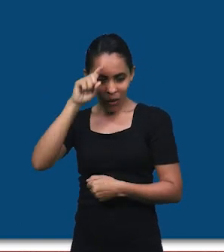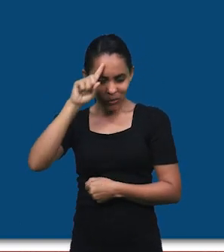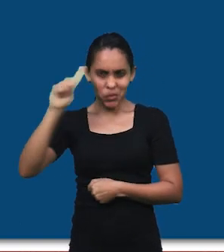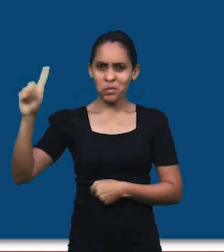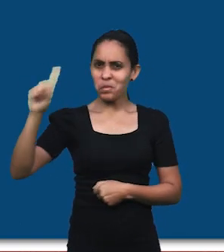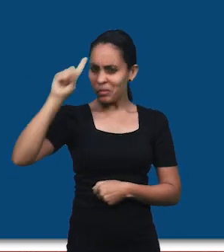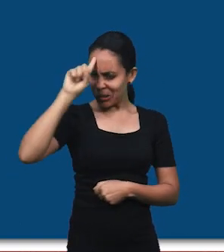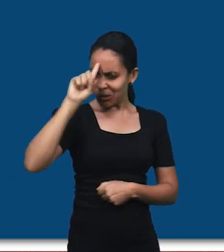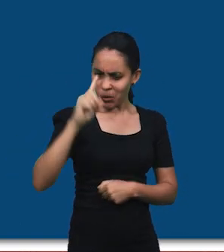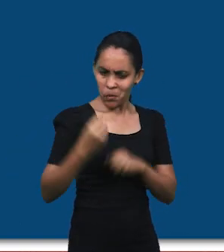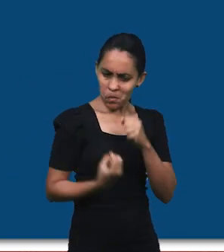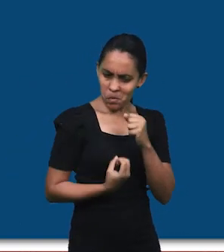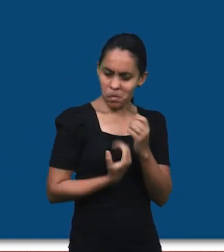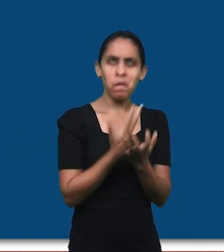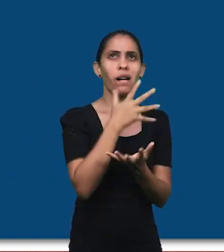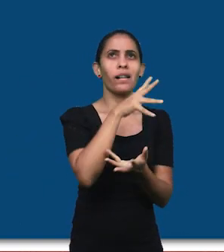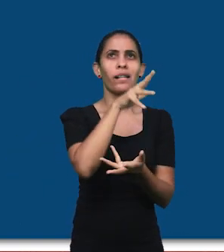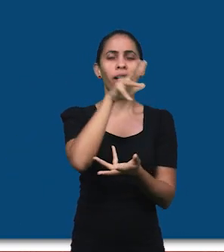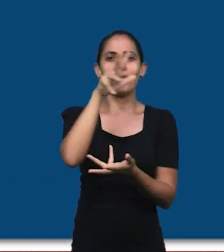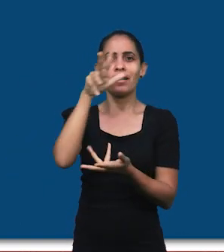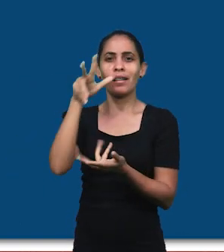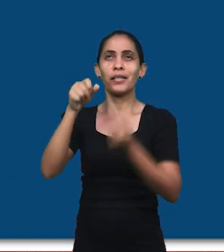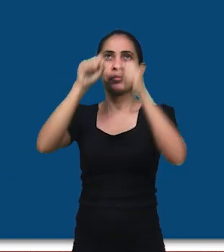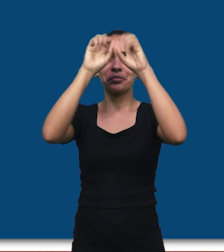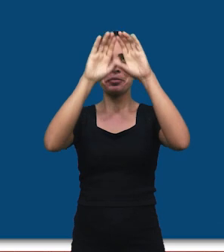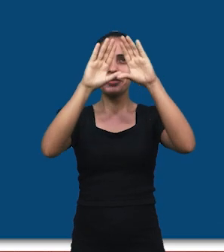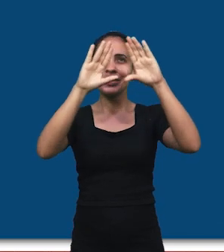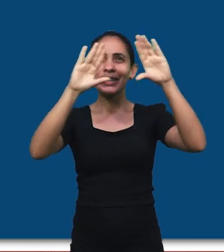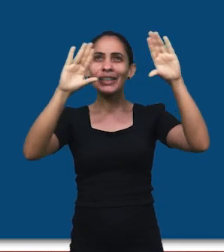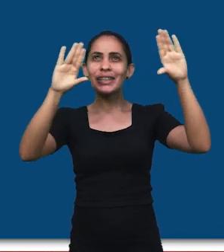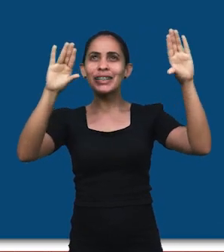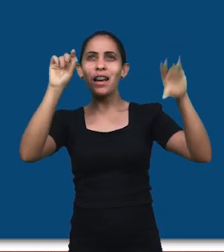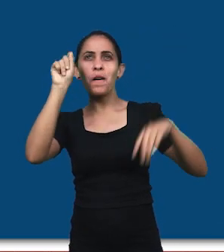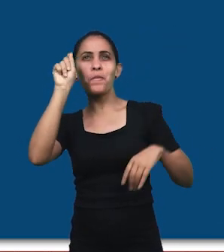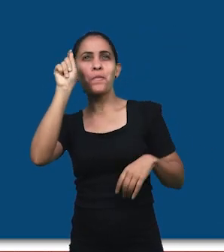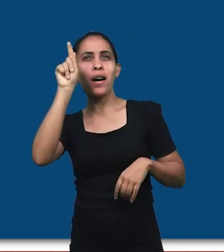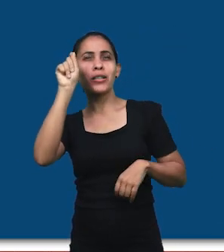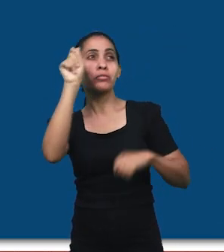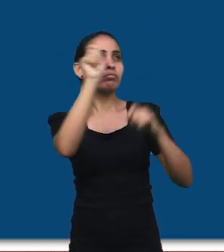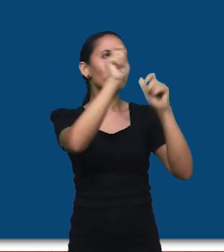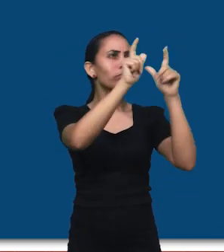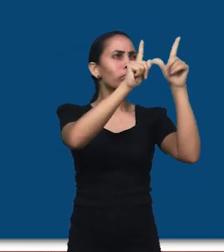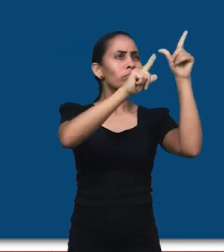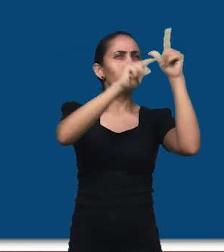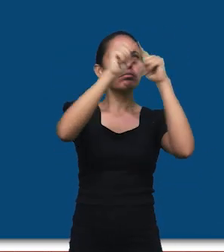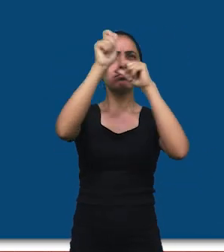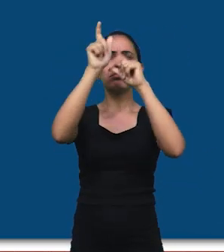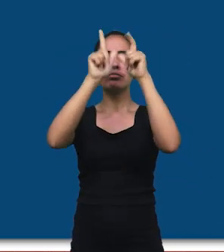tuas mãos. O céu azul de